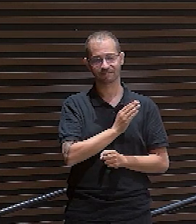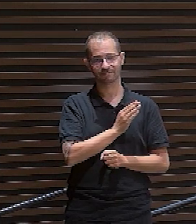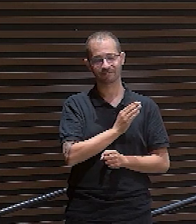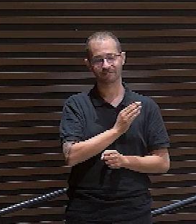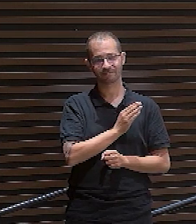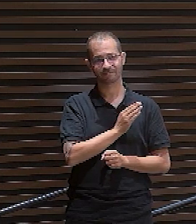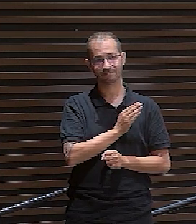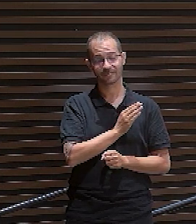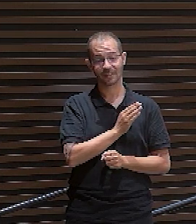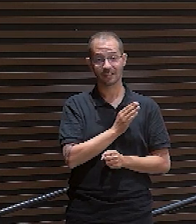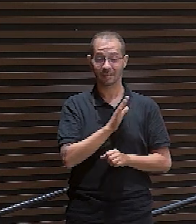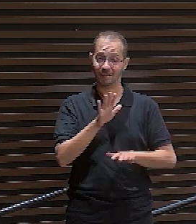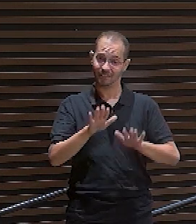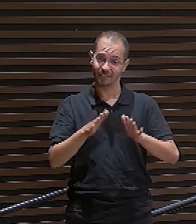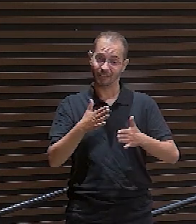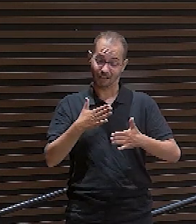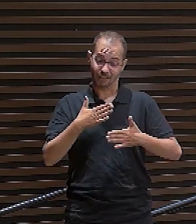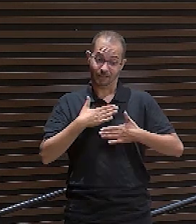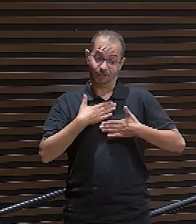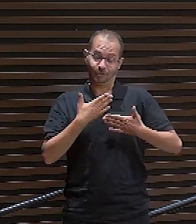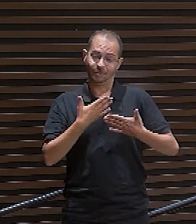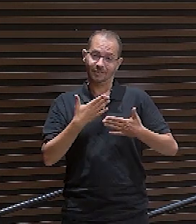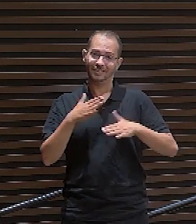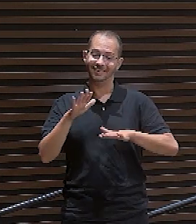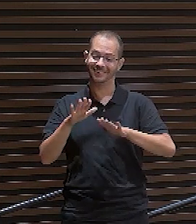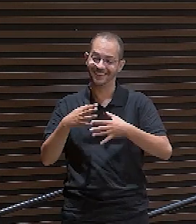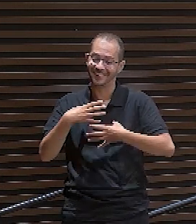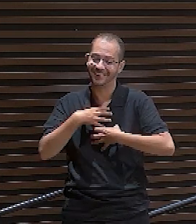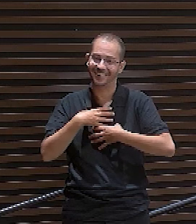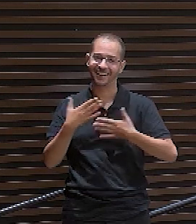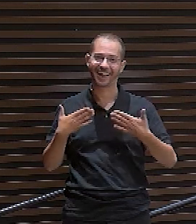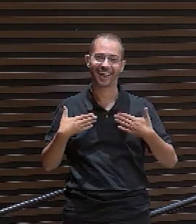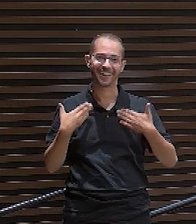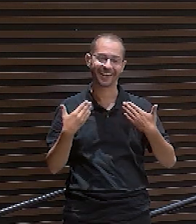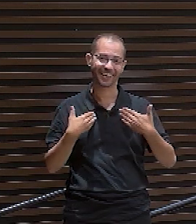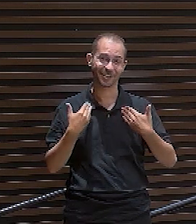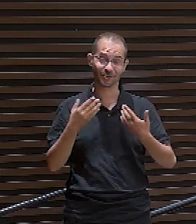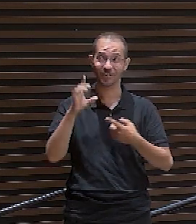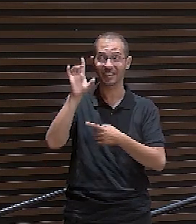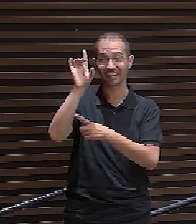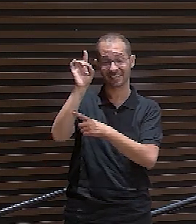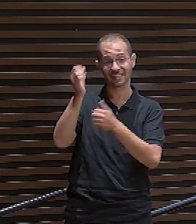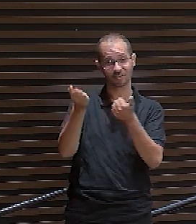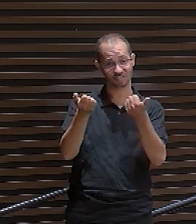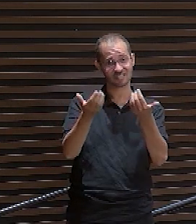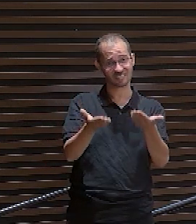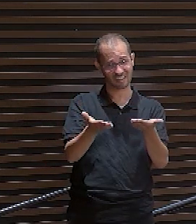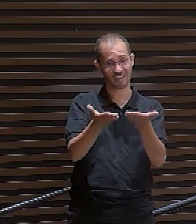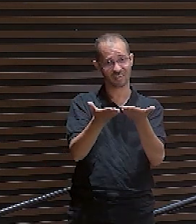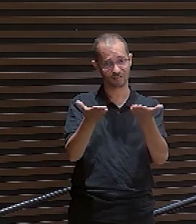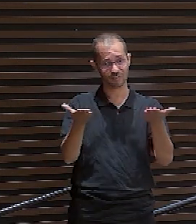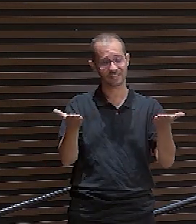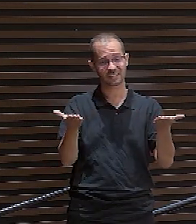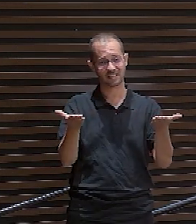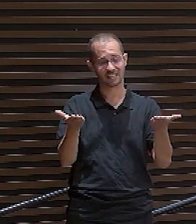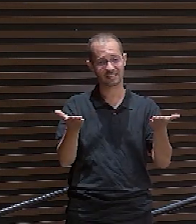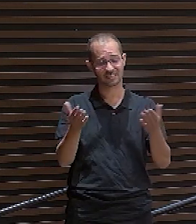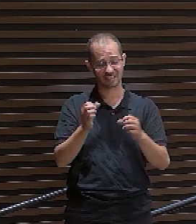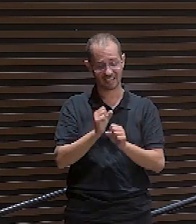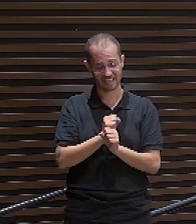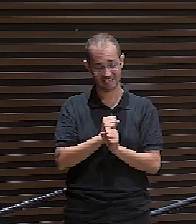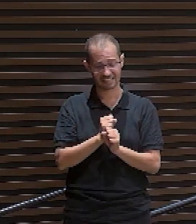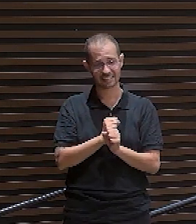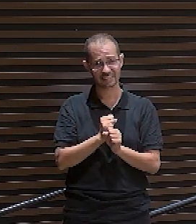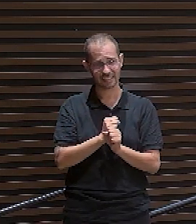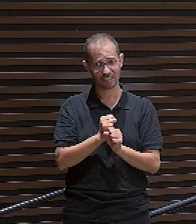me assusto e do outro lado eu me alegro. Que Deus conceda a vocês, nesse ano,